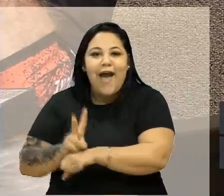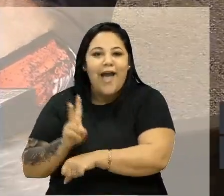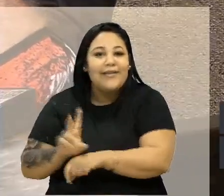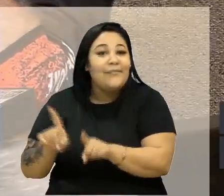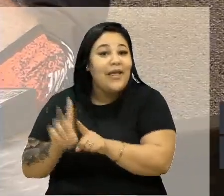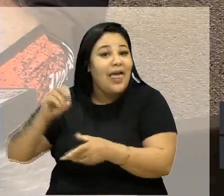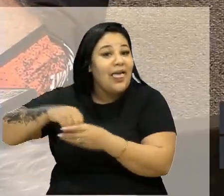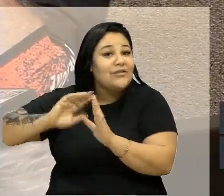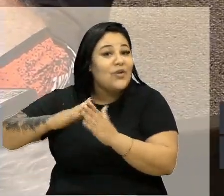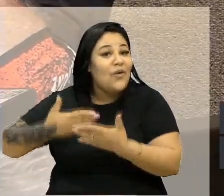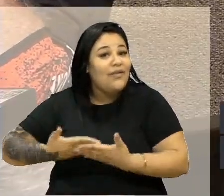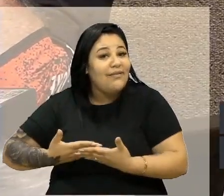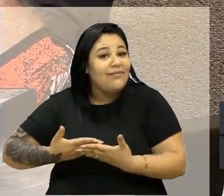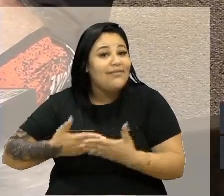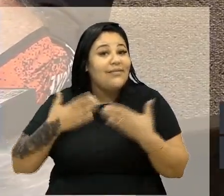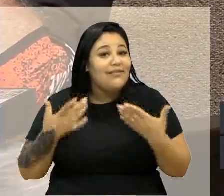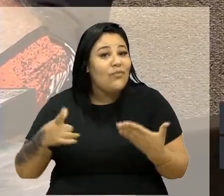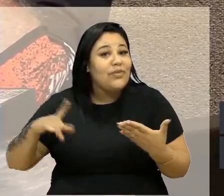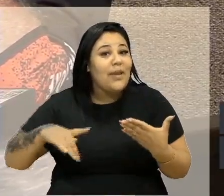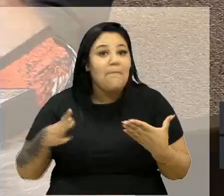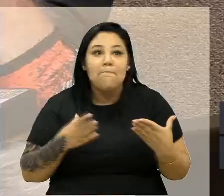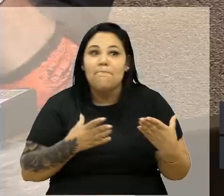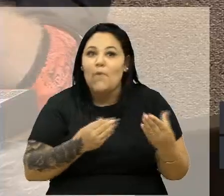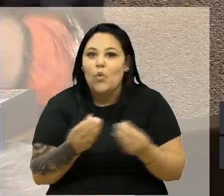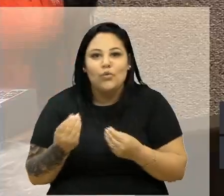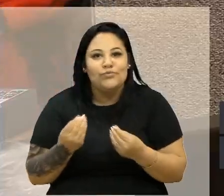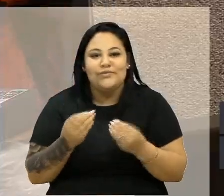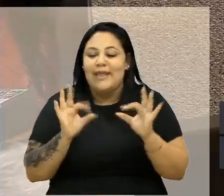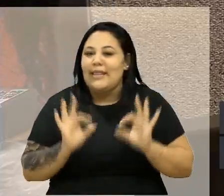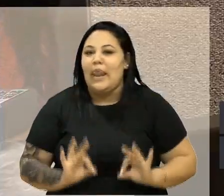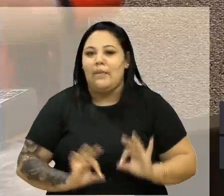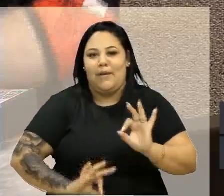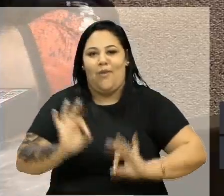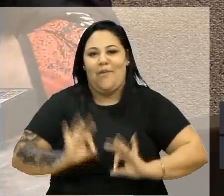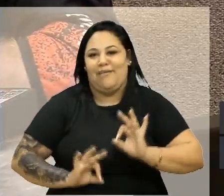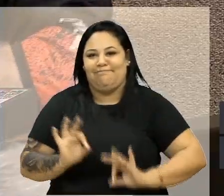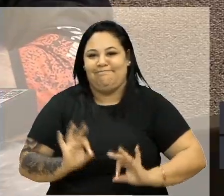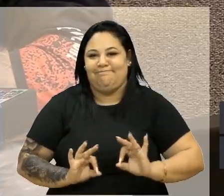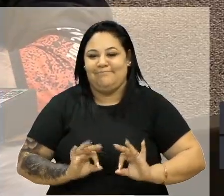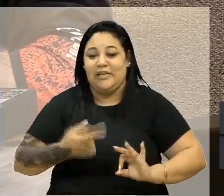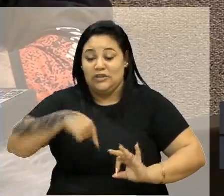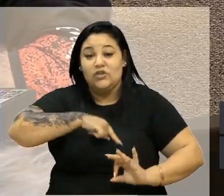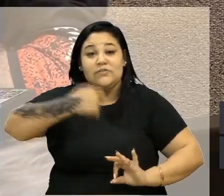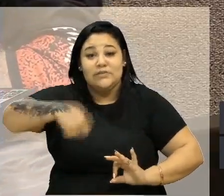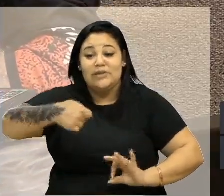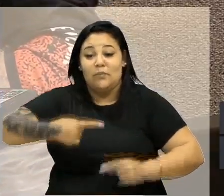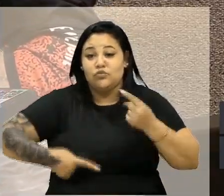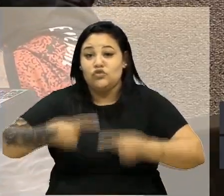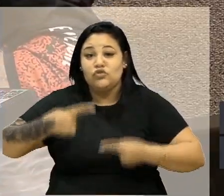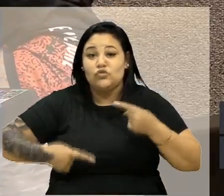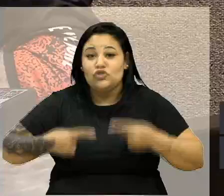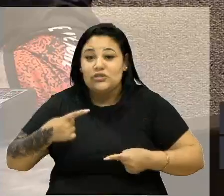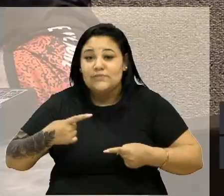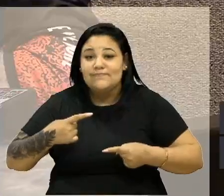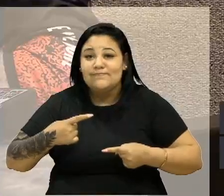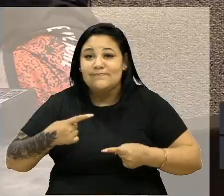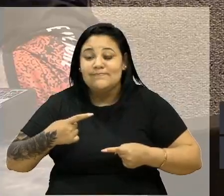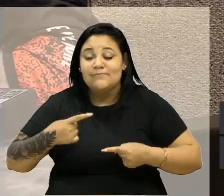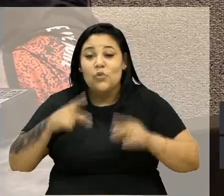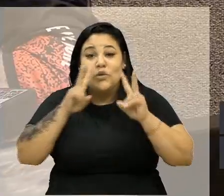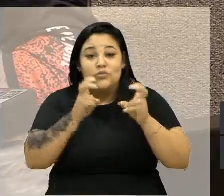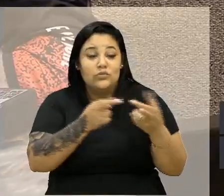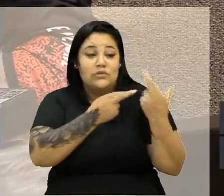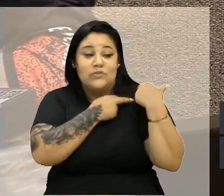Então, são coisas muito macro, muito grandes. E a gente precisa, sim, discutir esses temas com